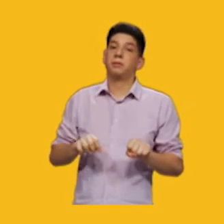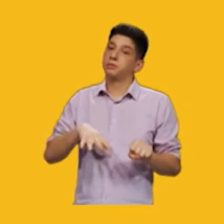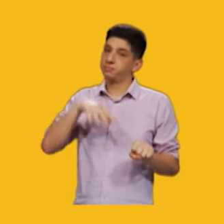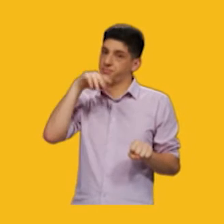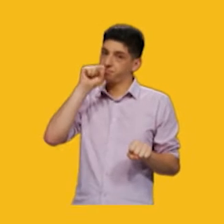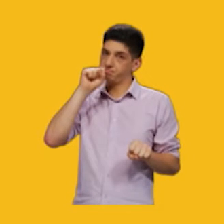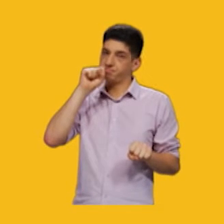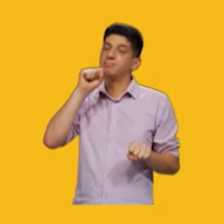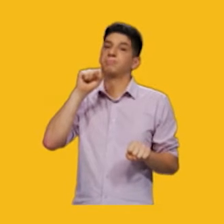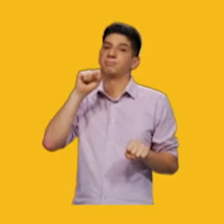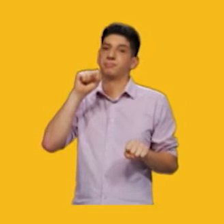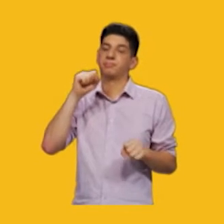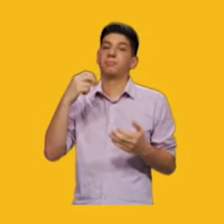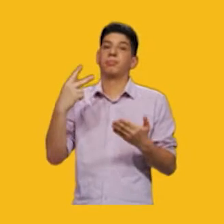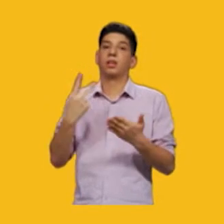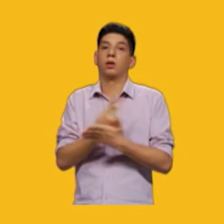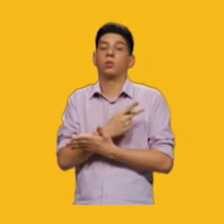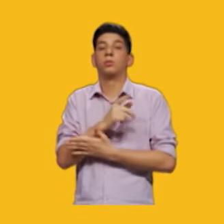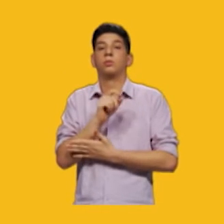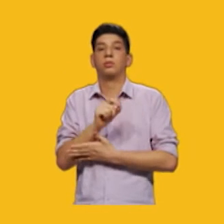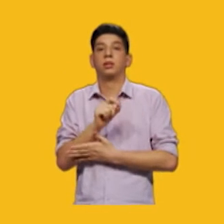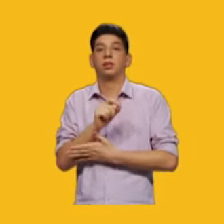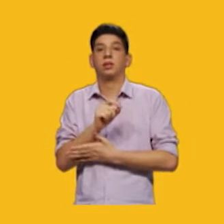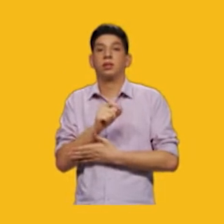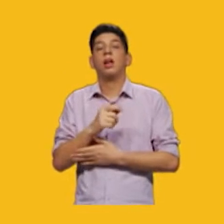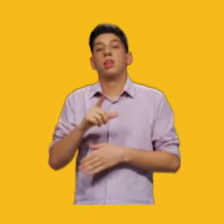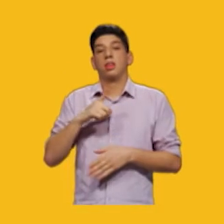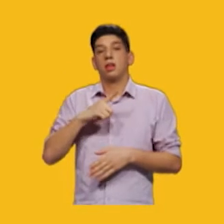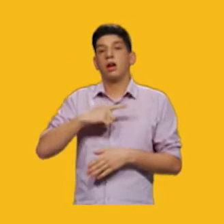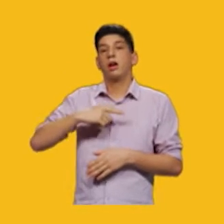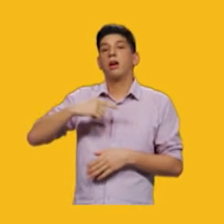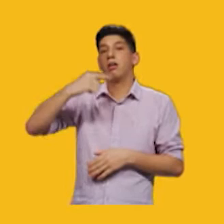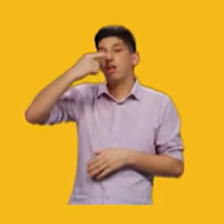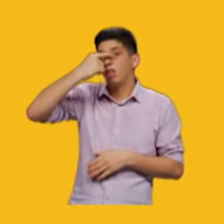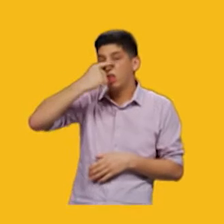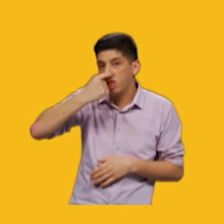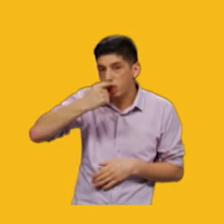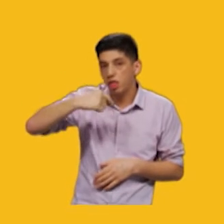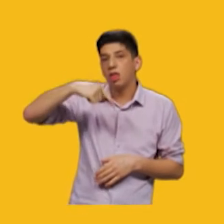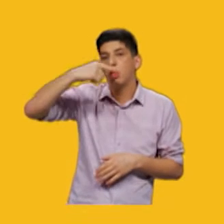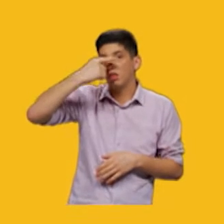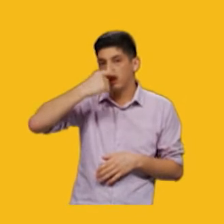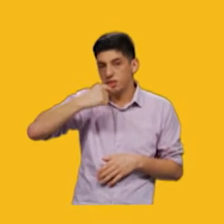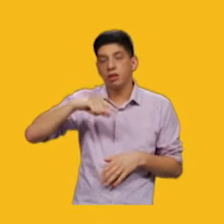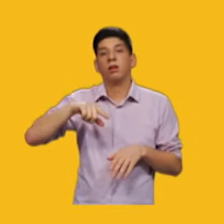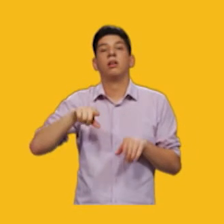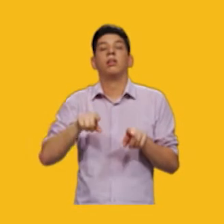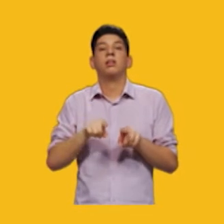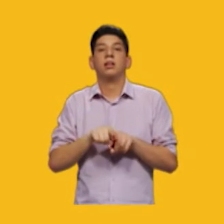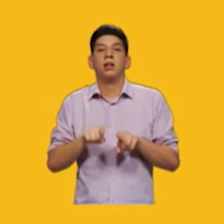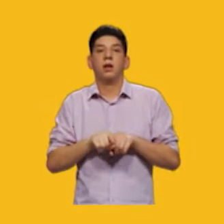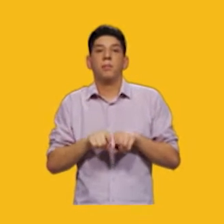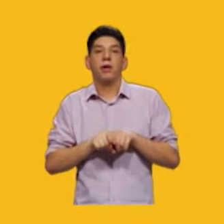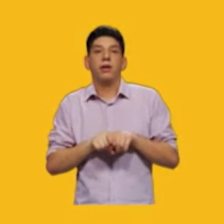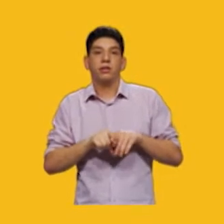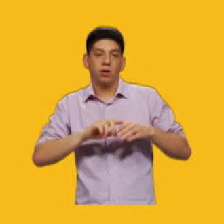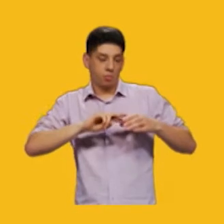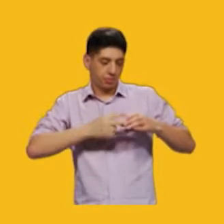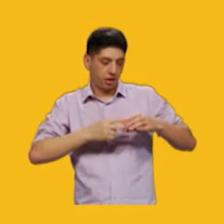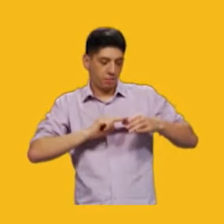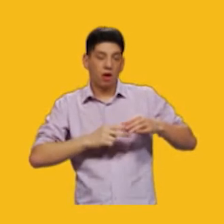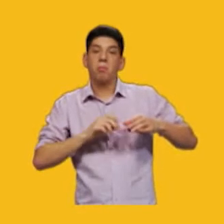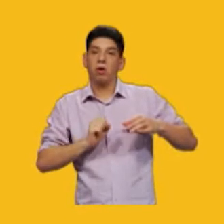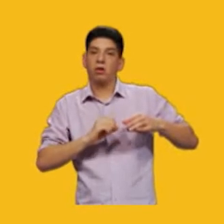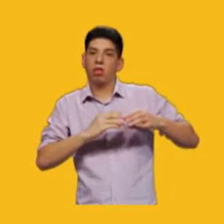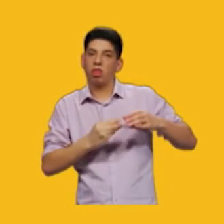ela acontece aí liberação de líquido, né, nos alvéolos, que são aquelas estruturas onde ocorre a troca gasosa.